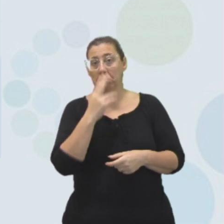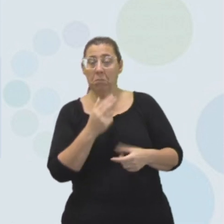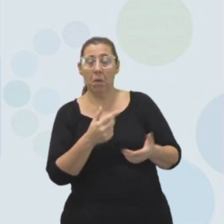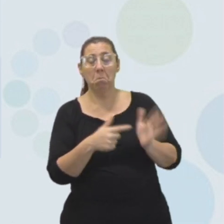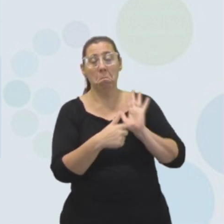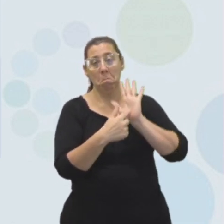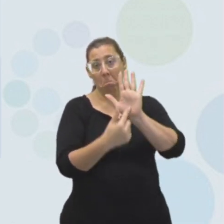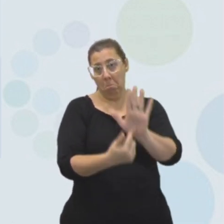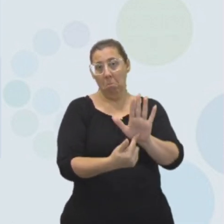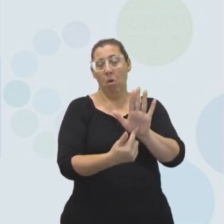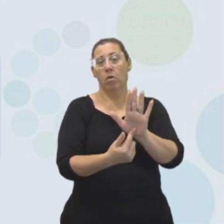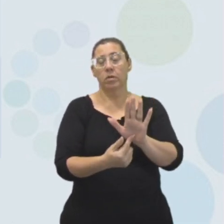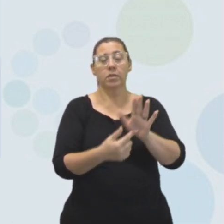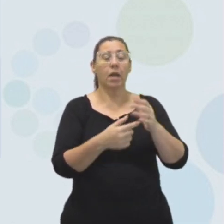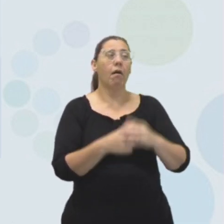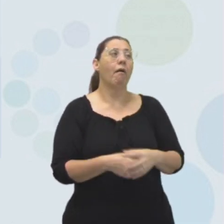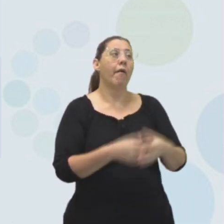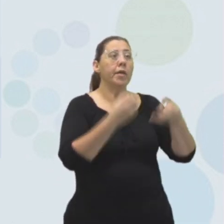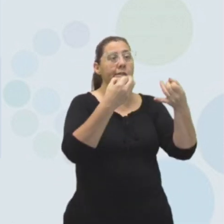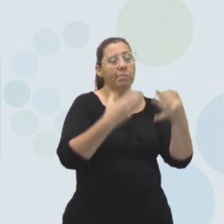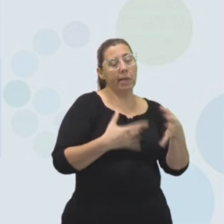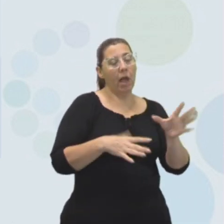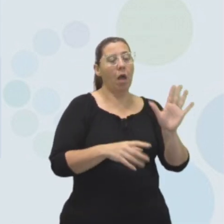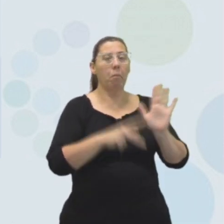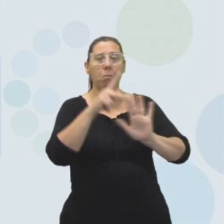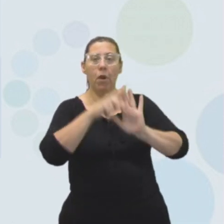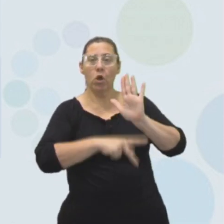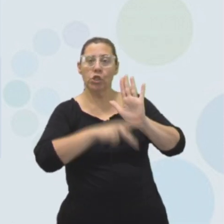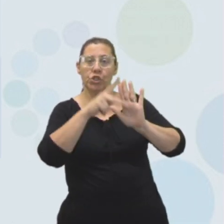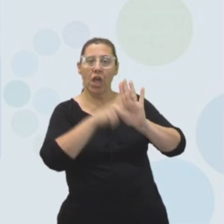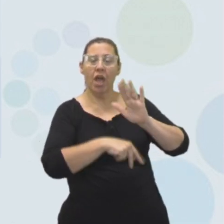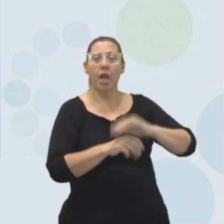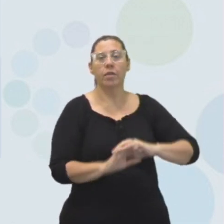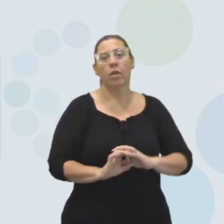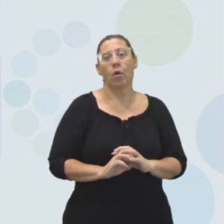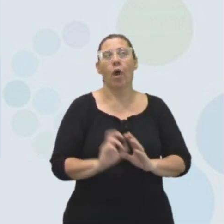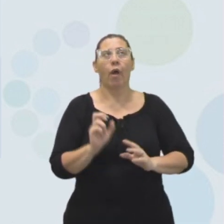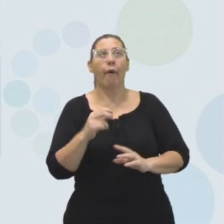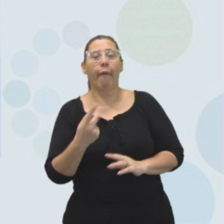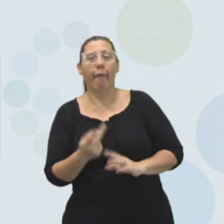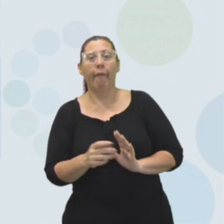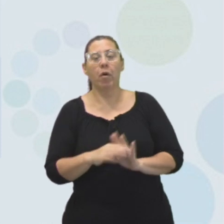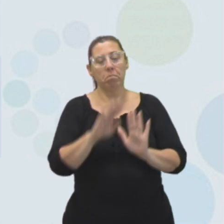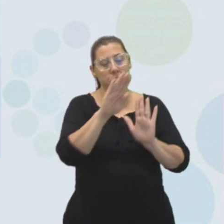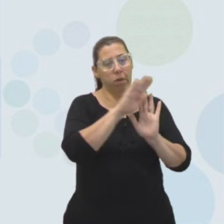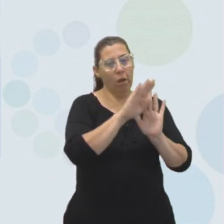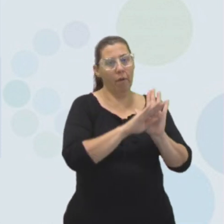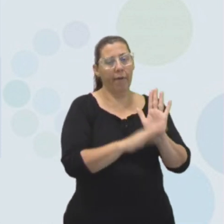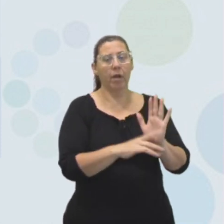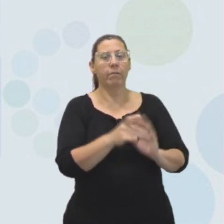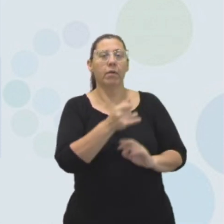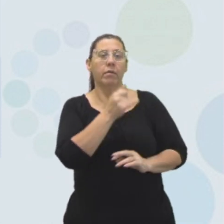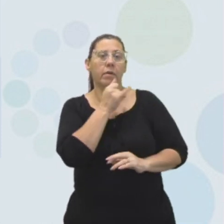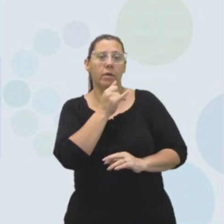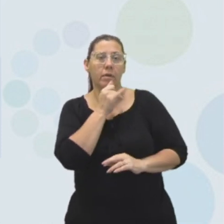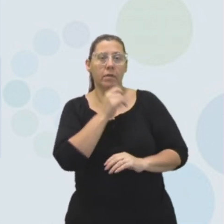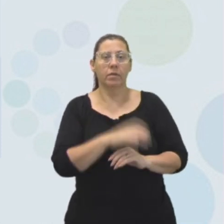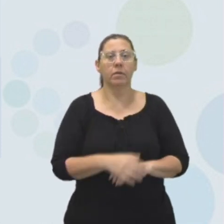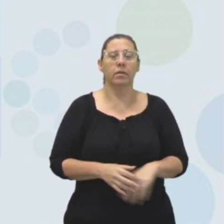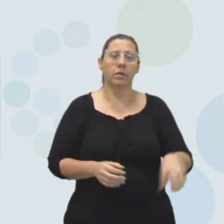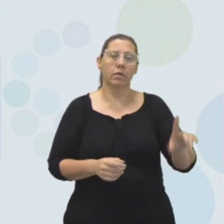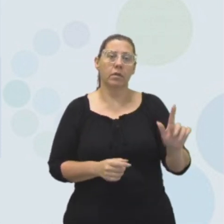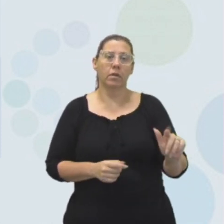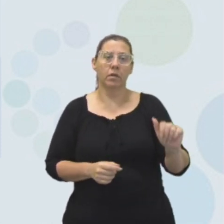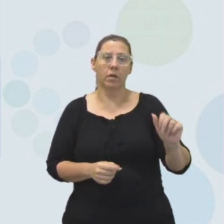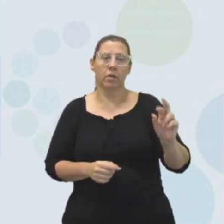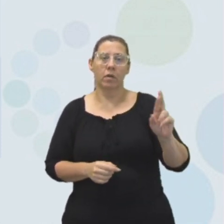né? Documentar algum projeto, algum programa. Por exemplo, né? O Gabriel, eu sempre uso